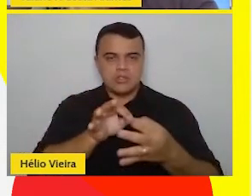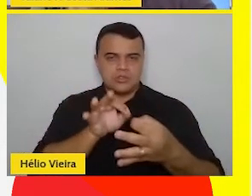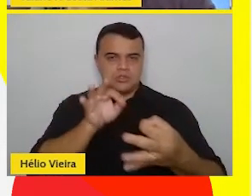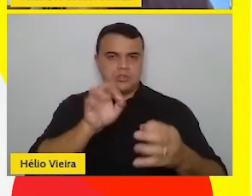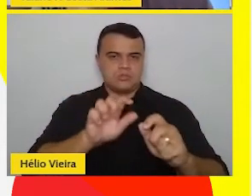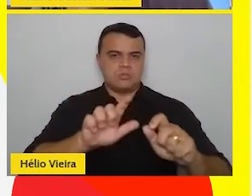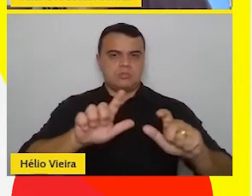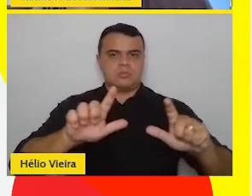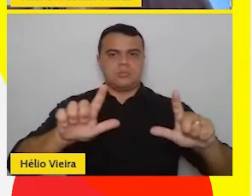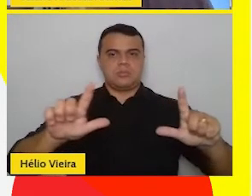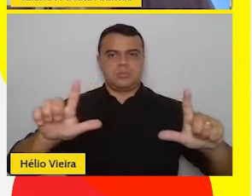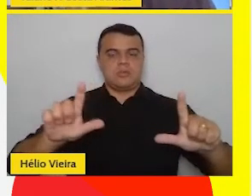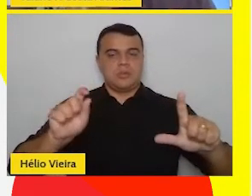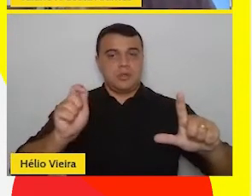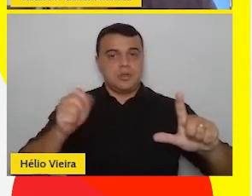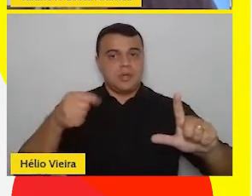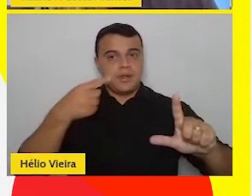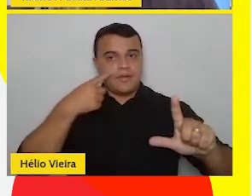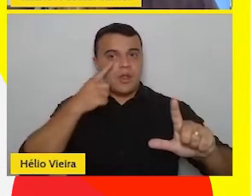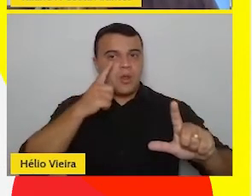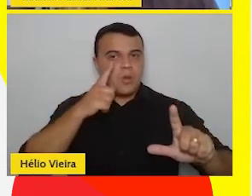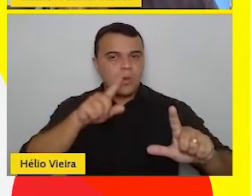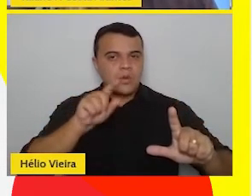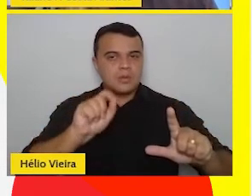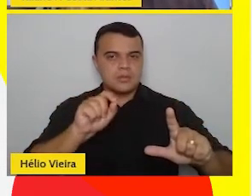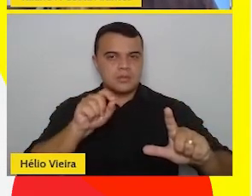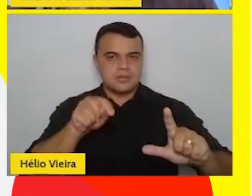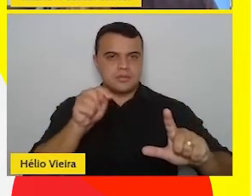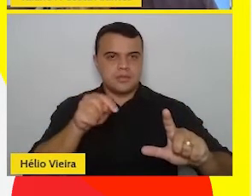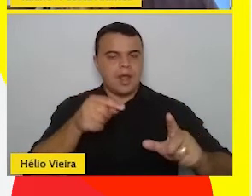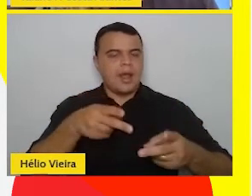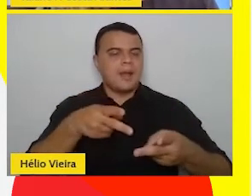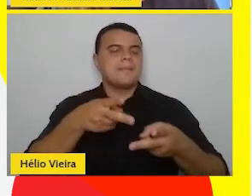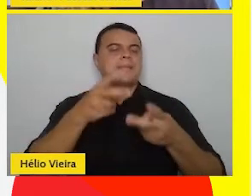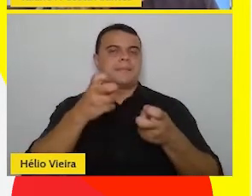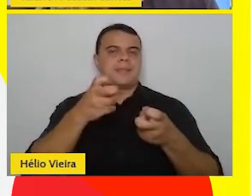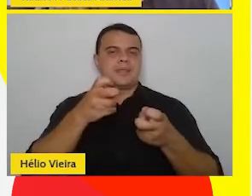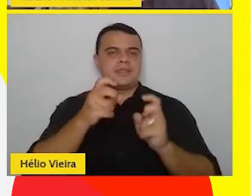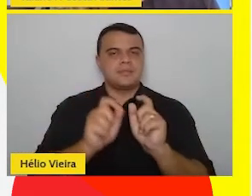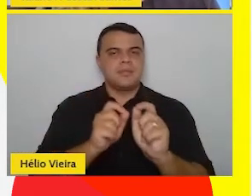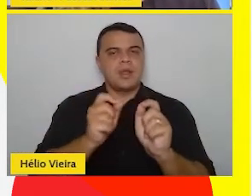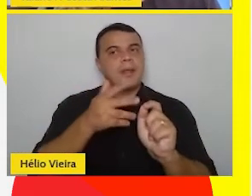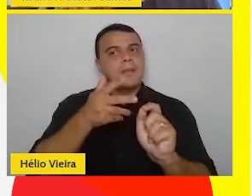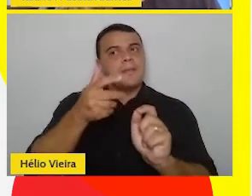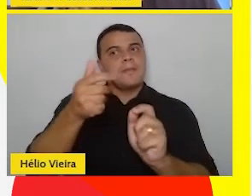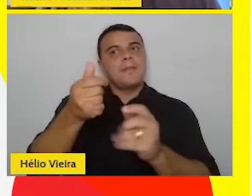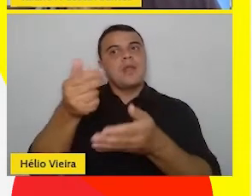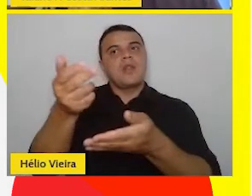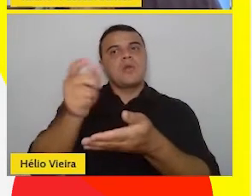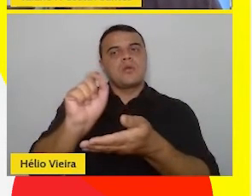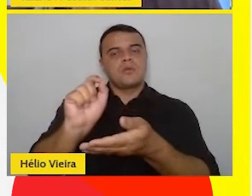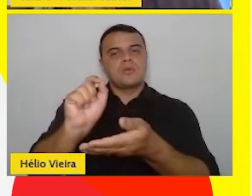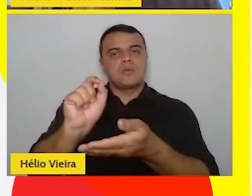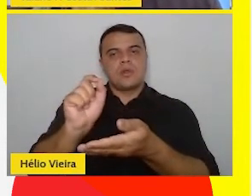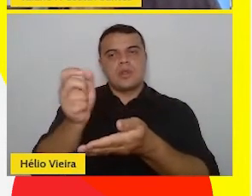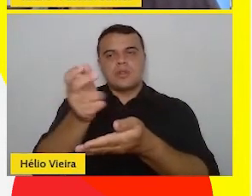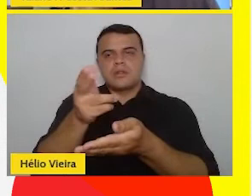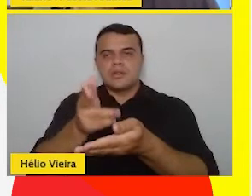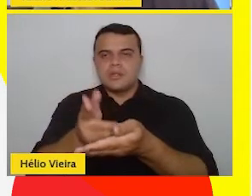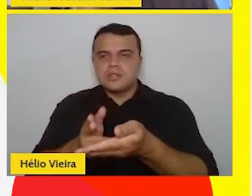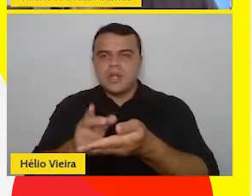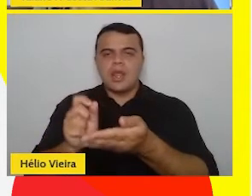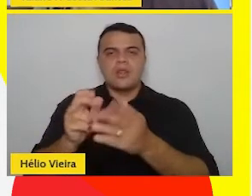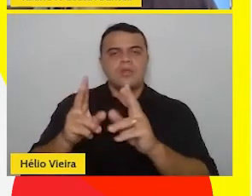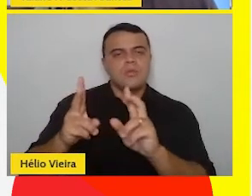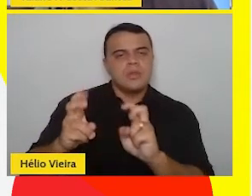pouco da pintura, a gente consegue identificar melhor o tema, o